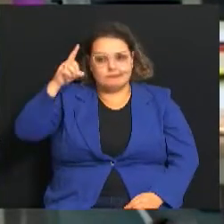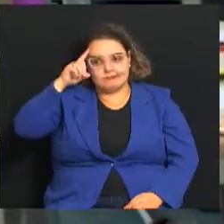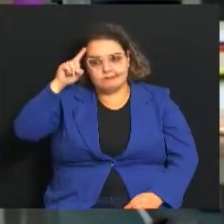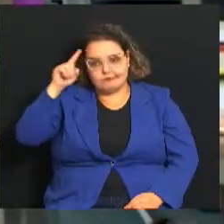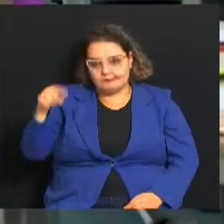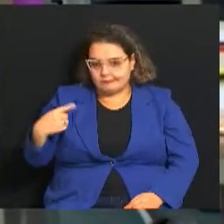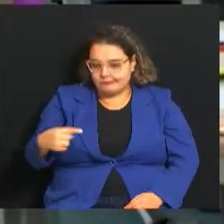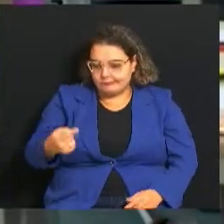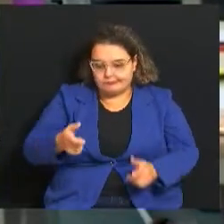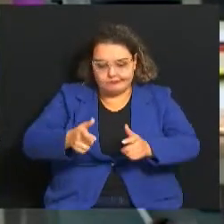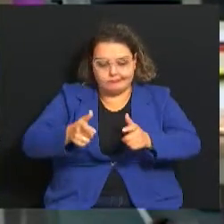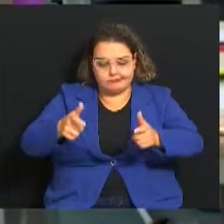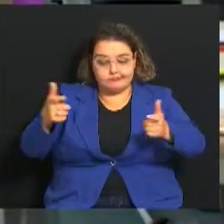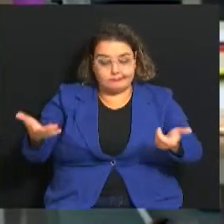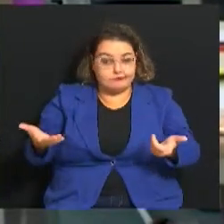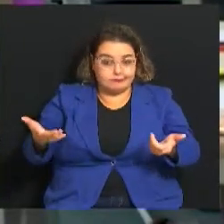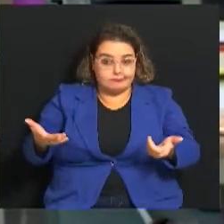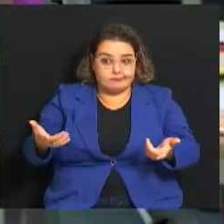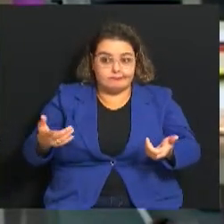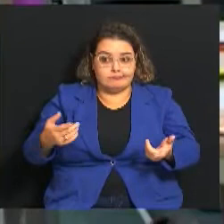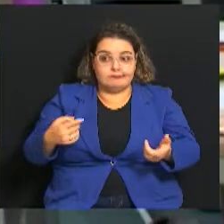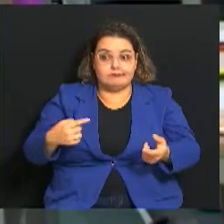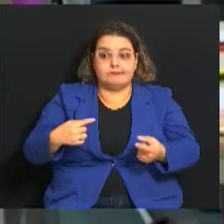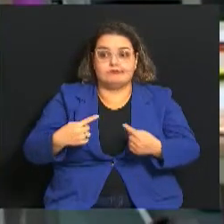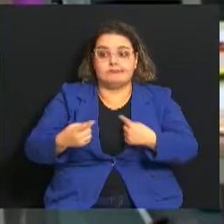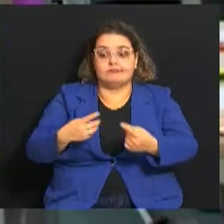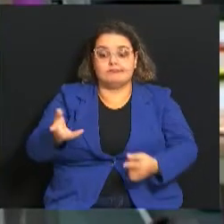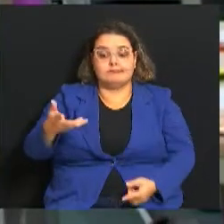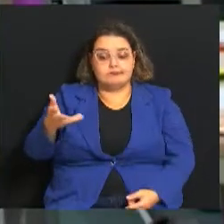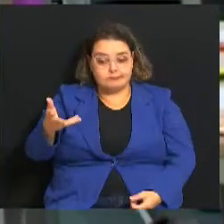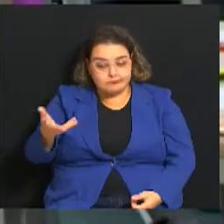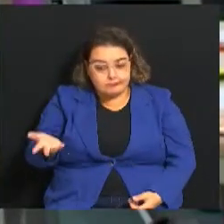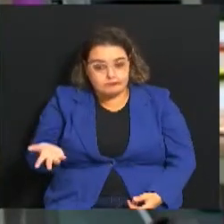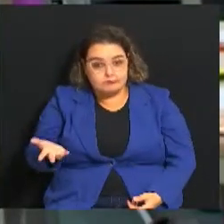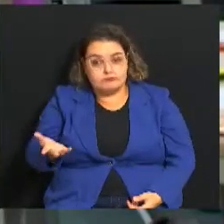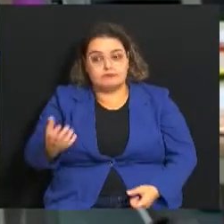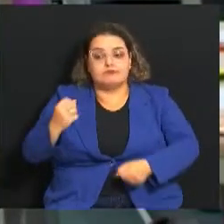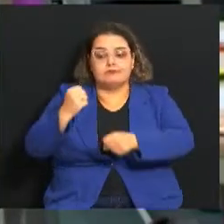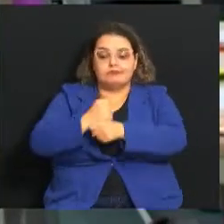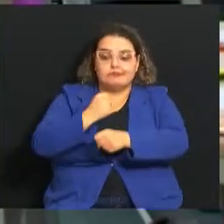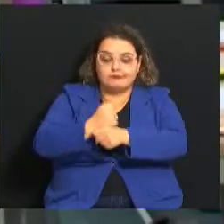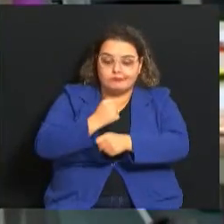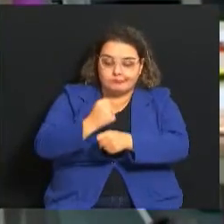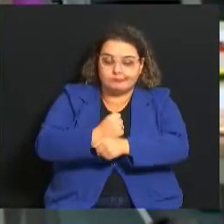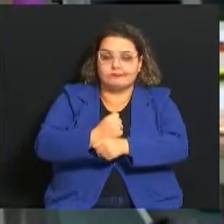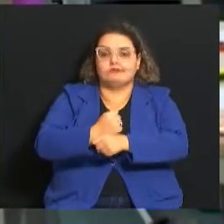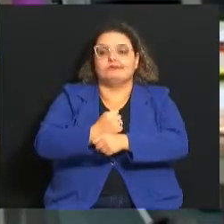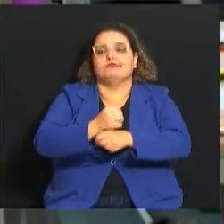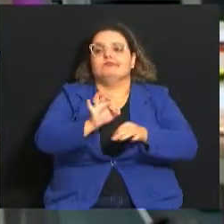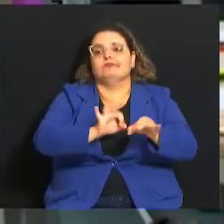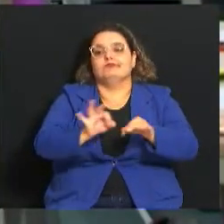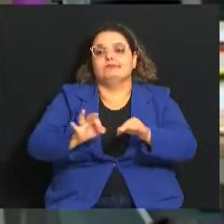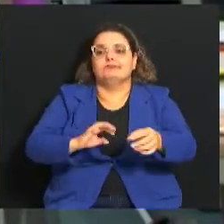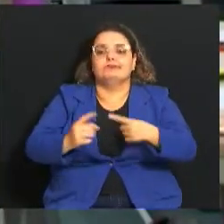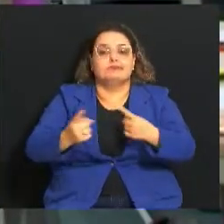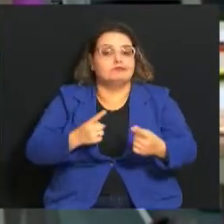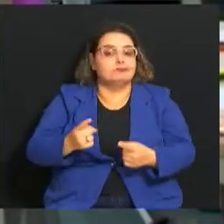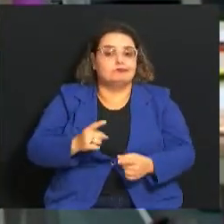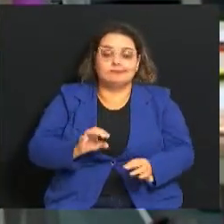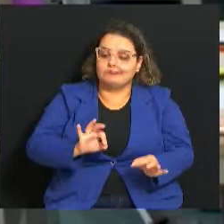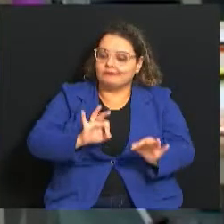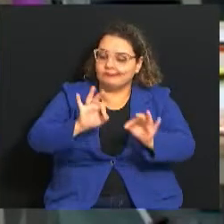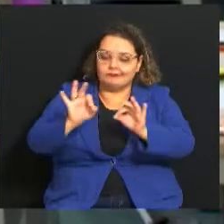crescer e às vezes a velocidade do impacto das nossas reformas e das nossas vias não acompanha